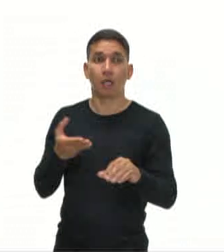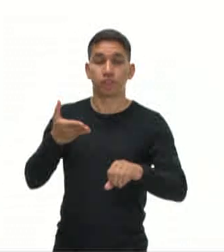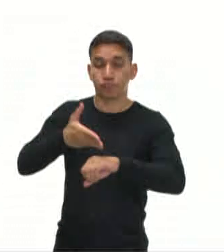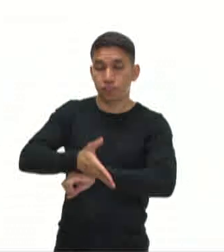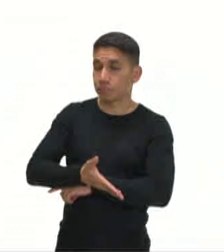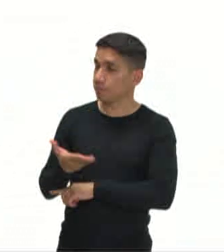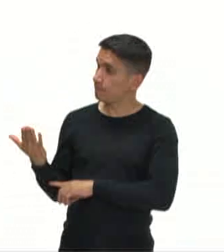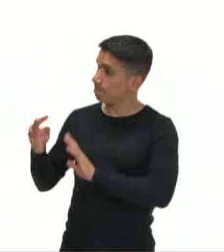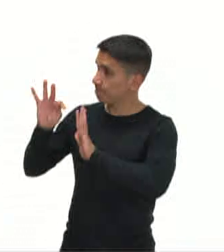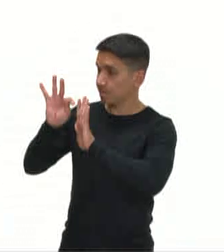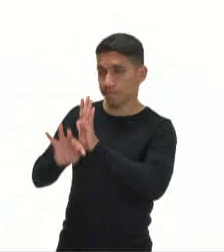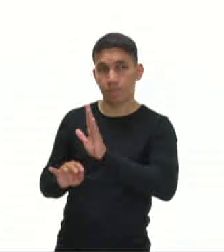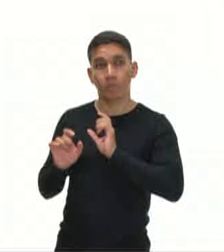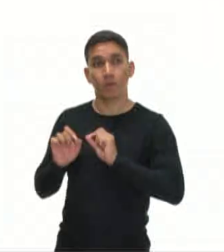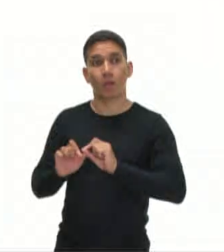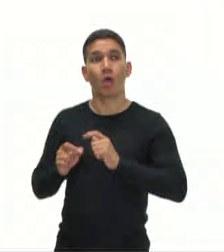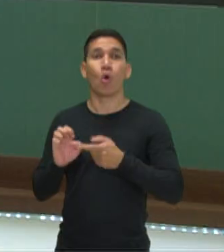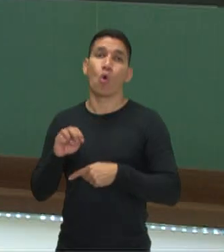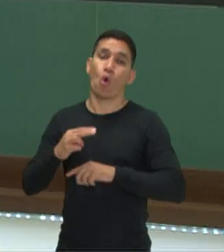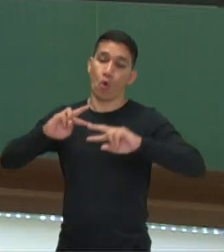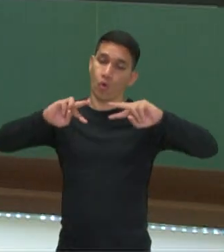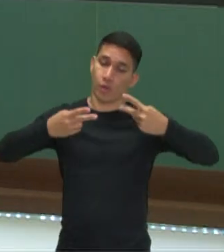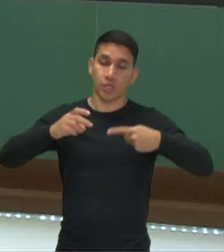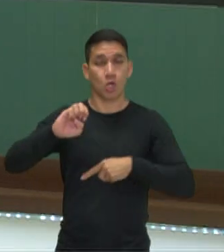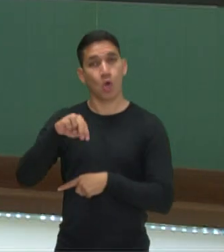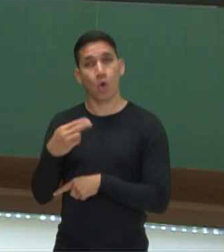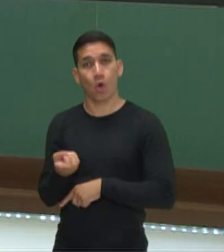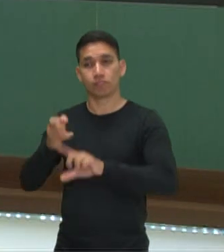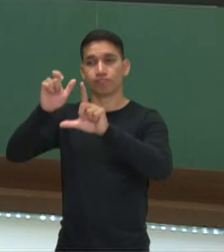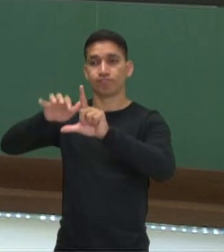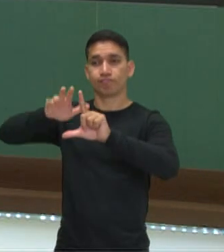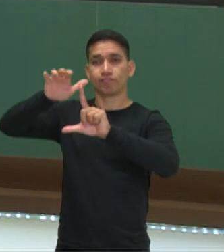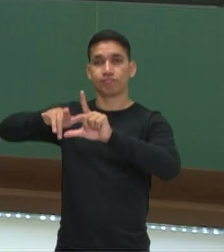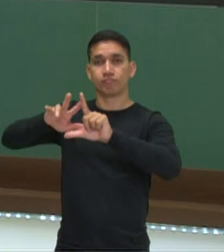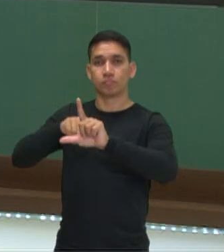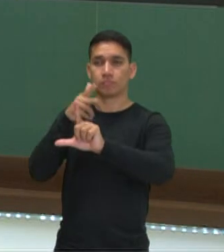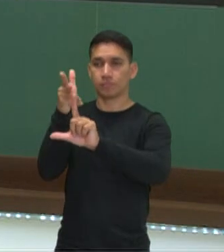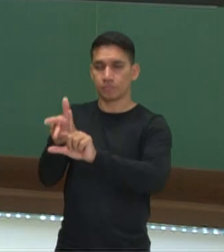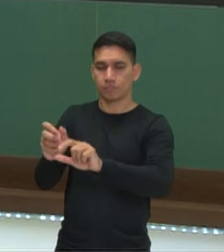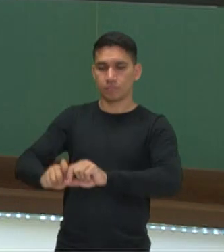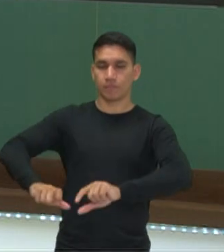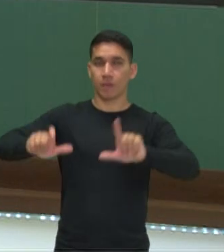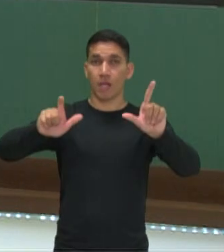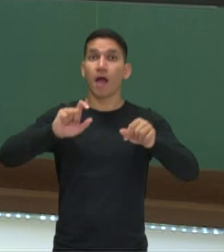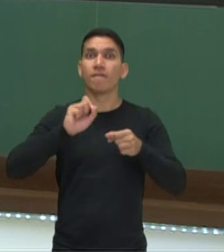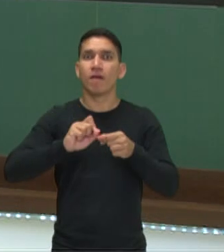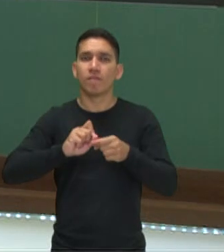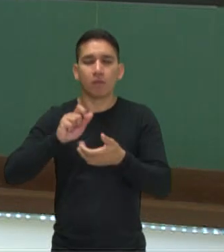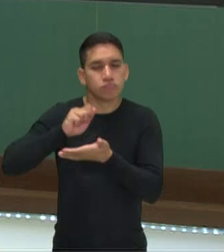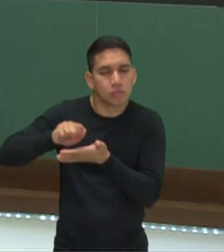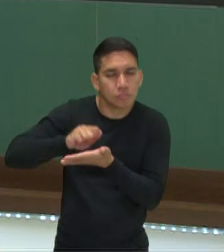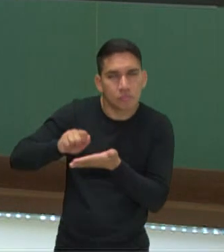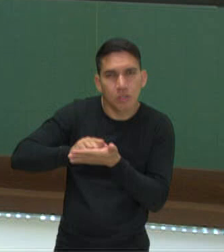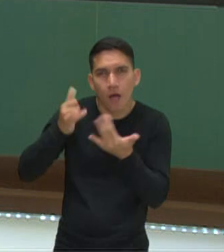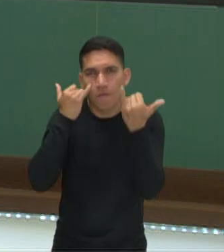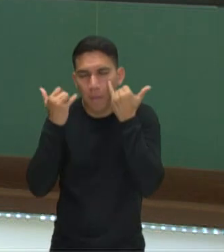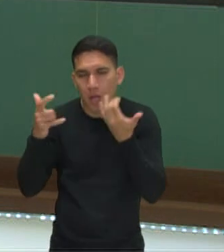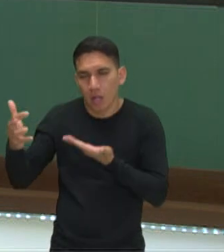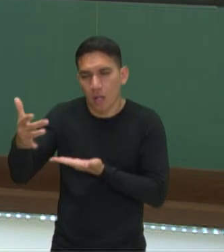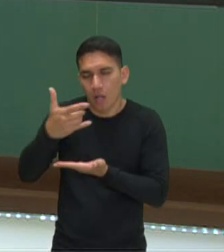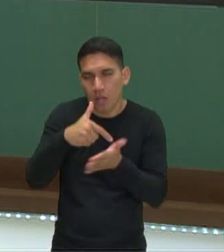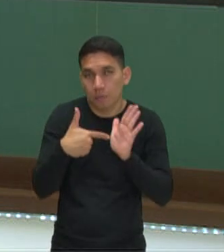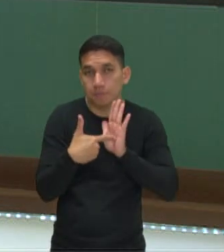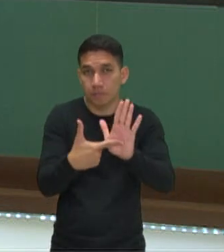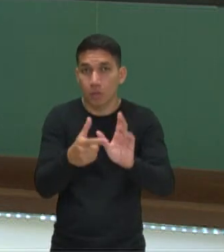texto, ou pode ser pelo link ou pelo QR Code, faça um esquema das informações trazidas nesse